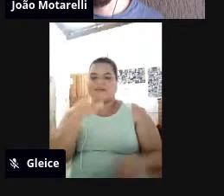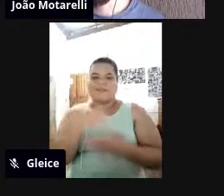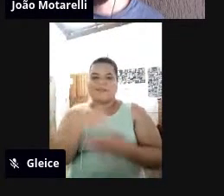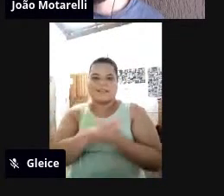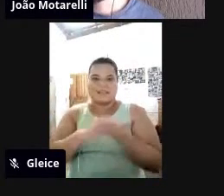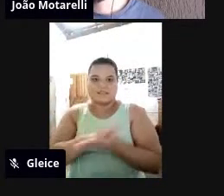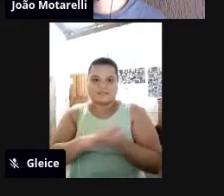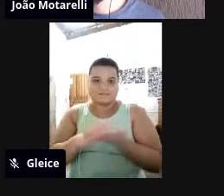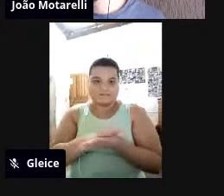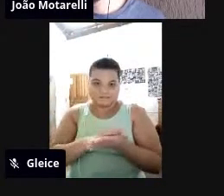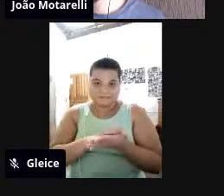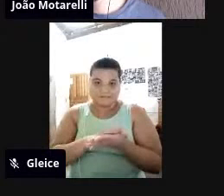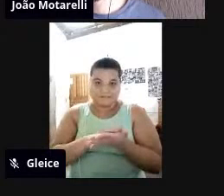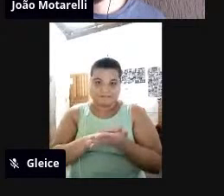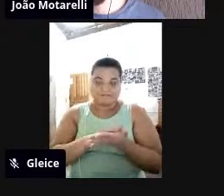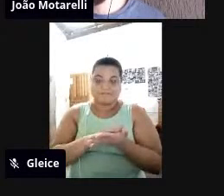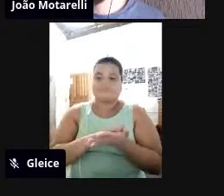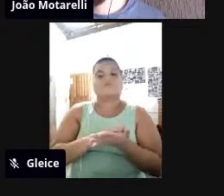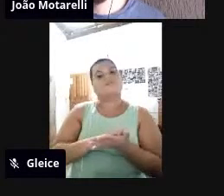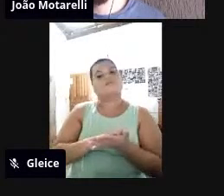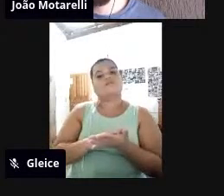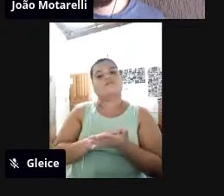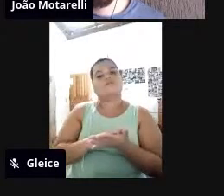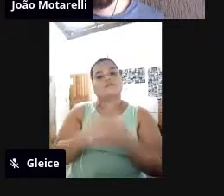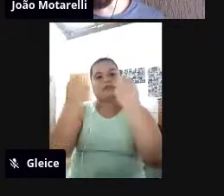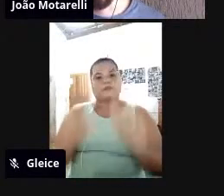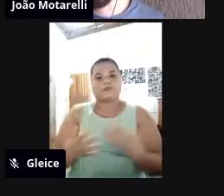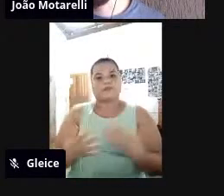dia. Então ela fala, eu treinava com olheiras porque